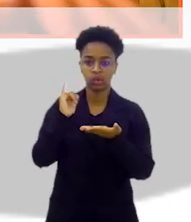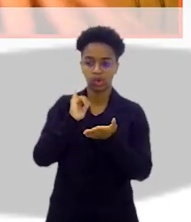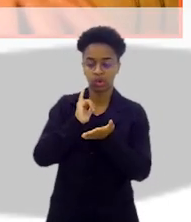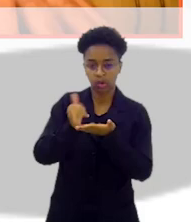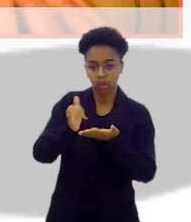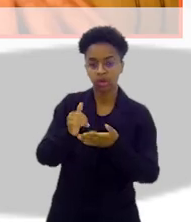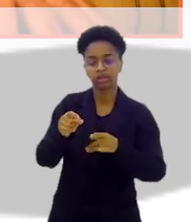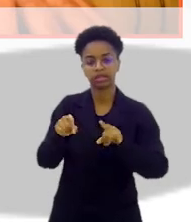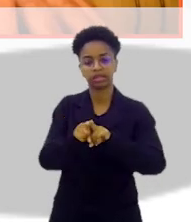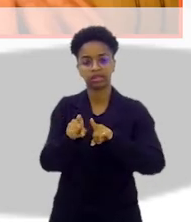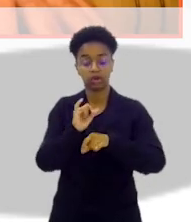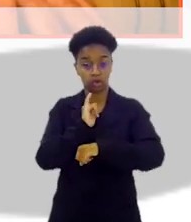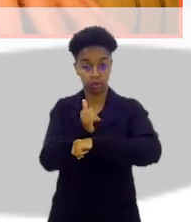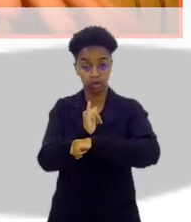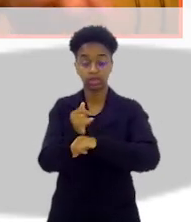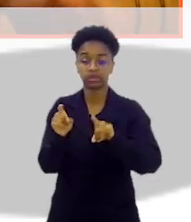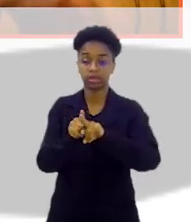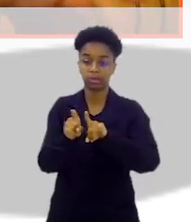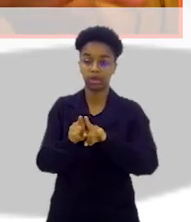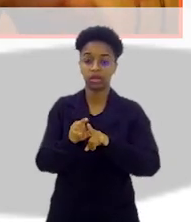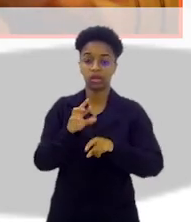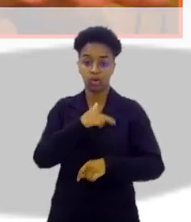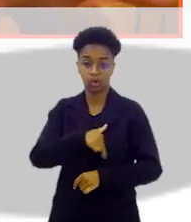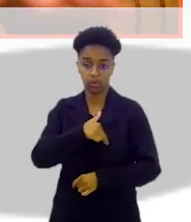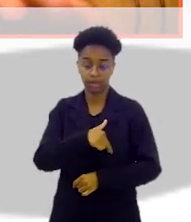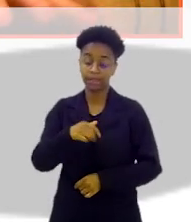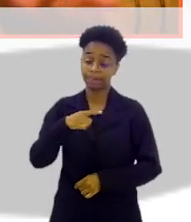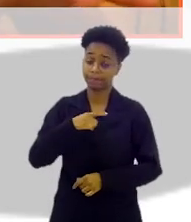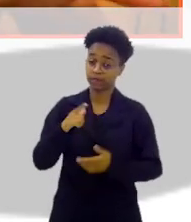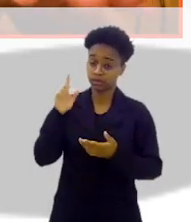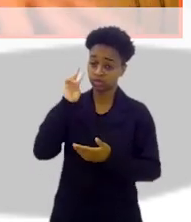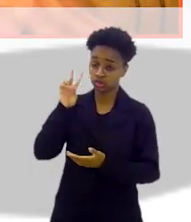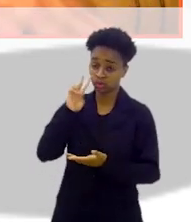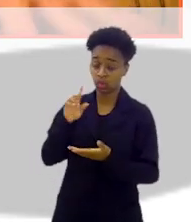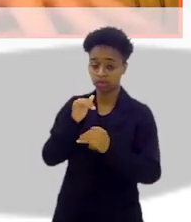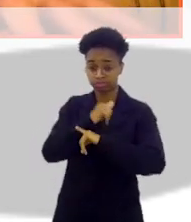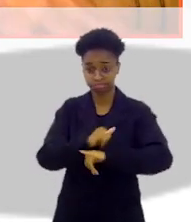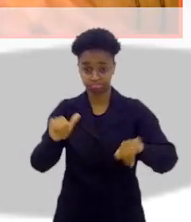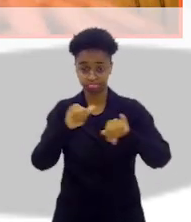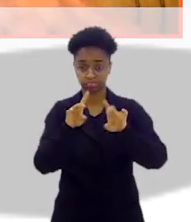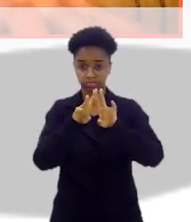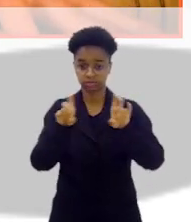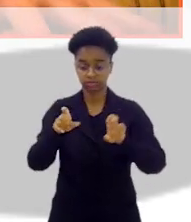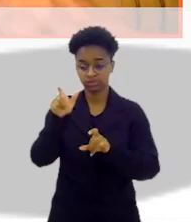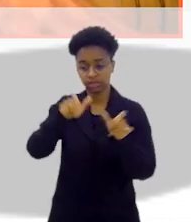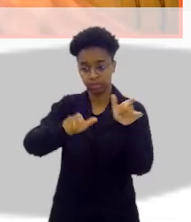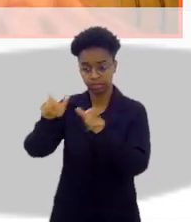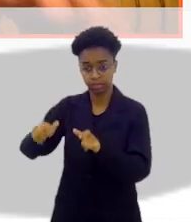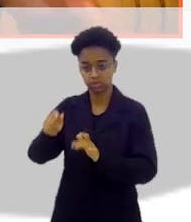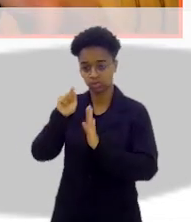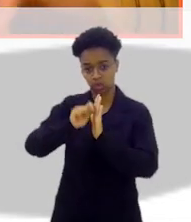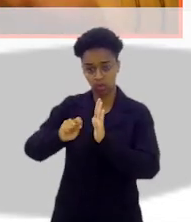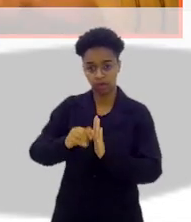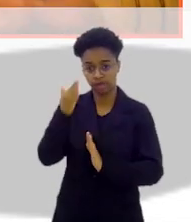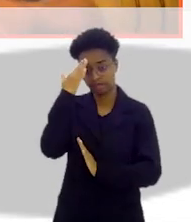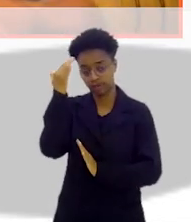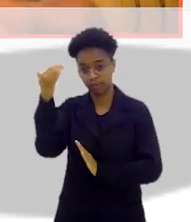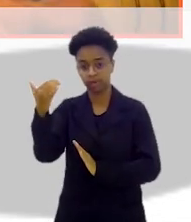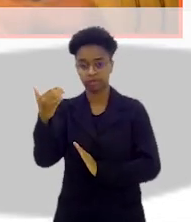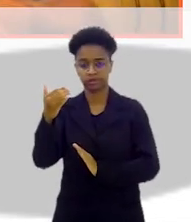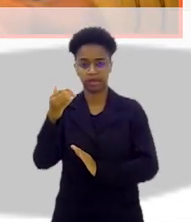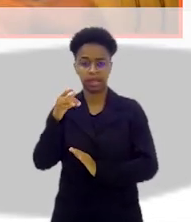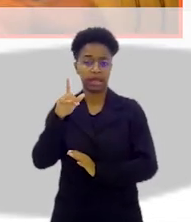conto e romance. Esse livro tem história. Eu tenho histórias para te contar com relação a escritores que